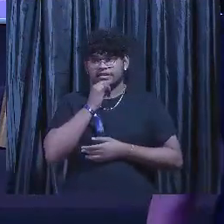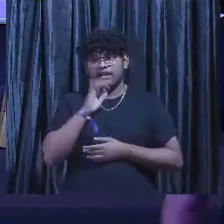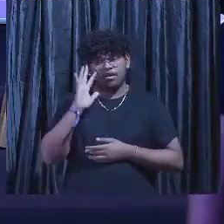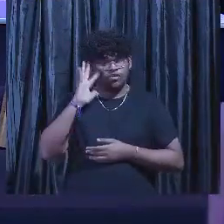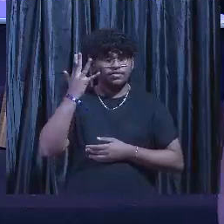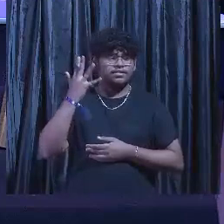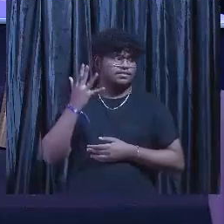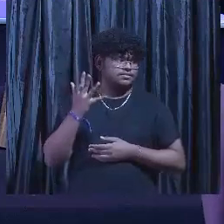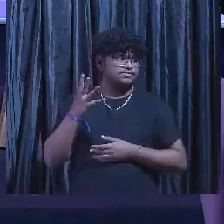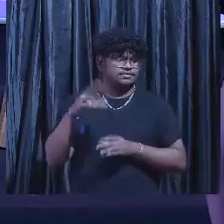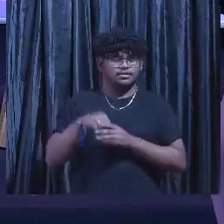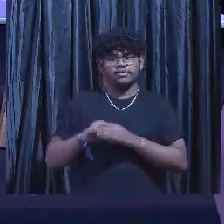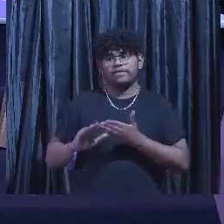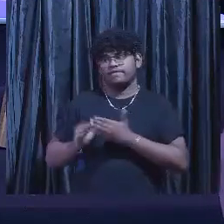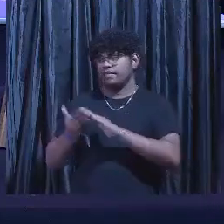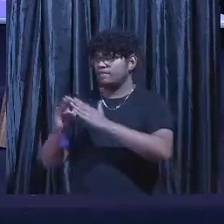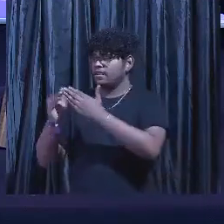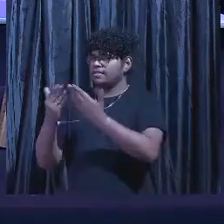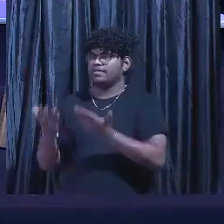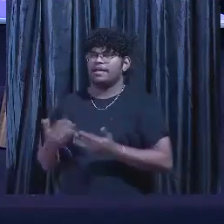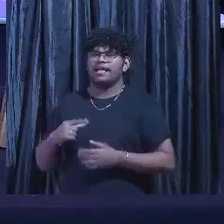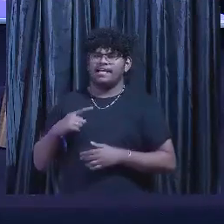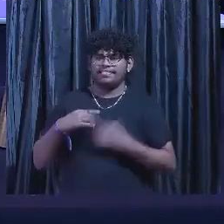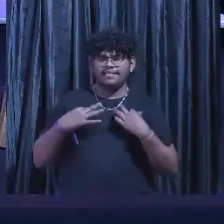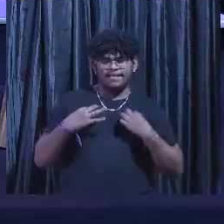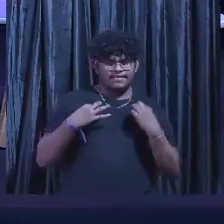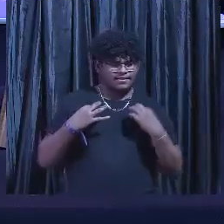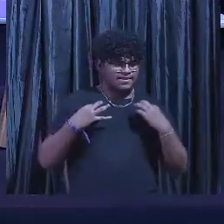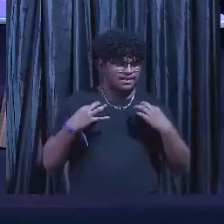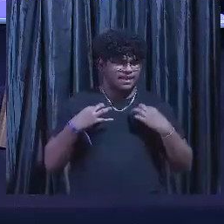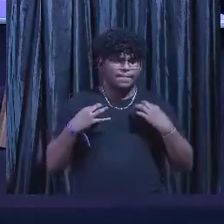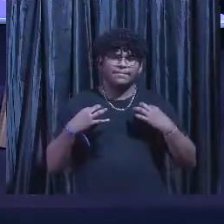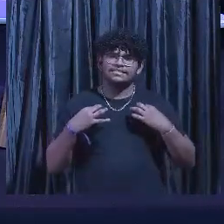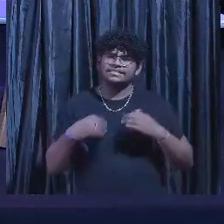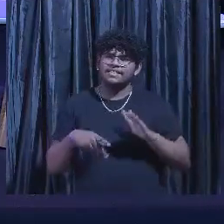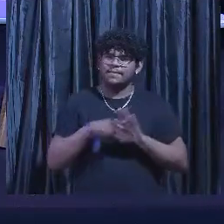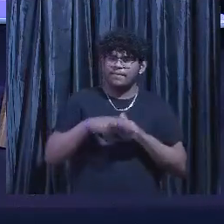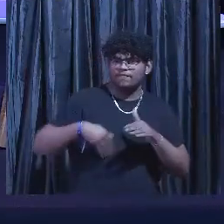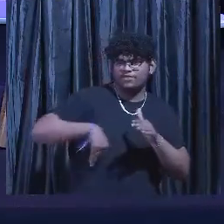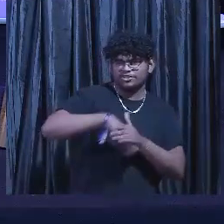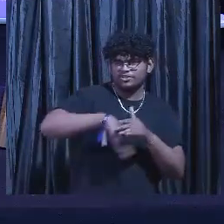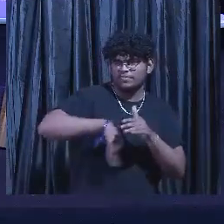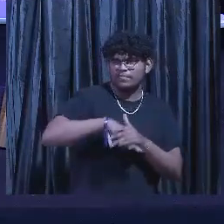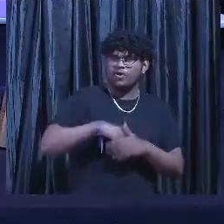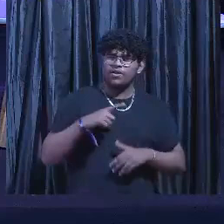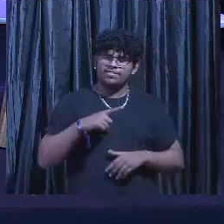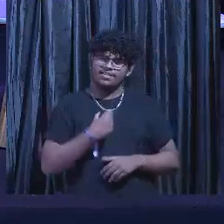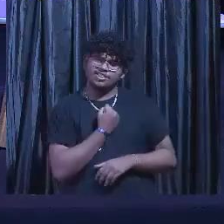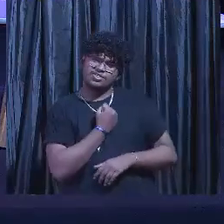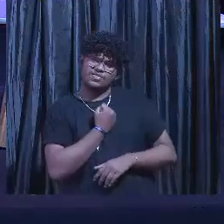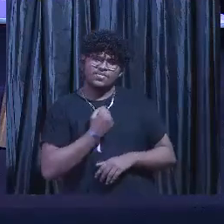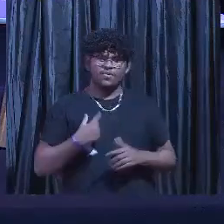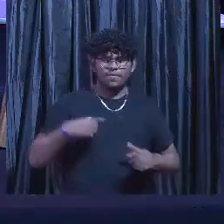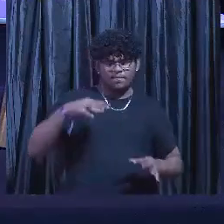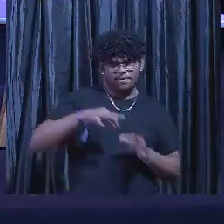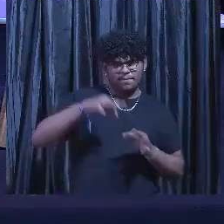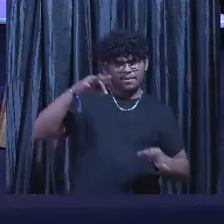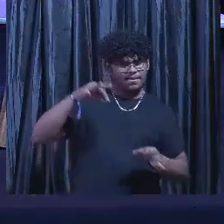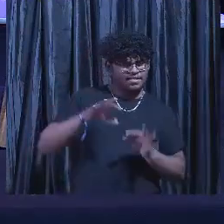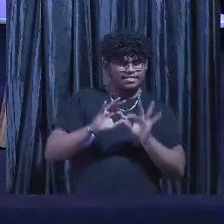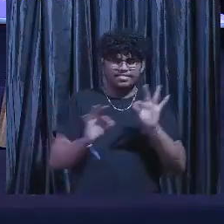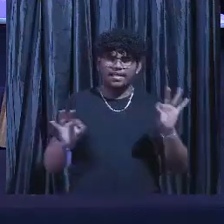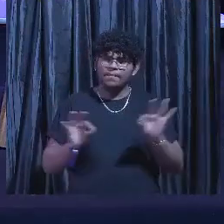futebol, putz, produziu um monte de camisa, tem os números de tamanho pequeno, grande, articulou com o juiz, está produzindo tem um